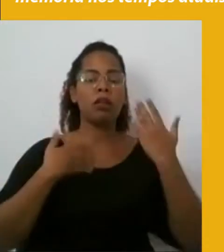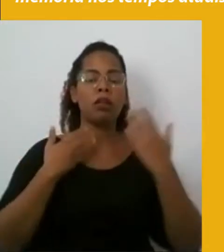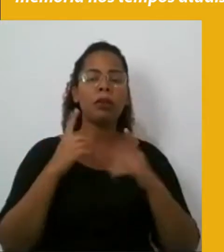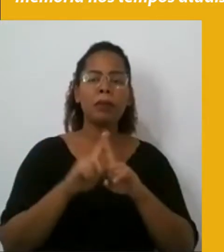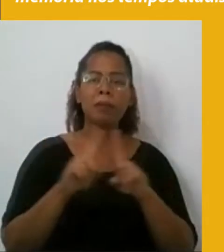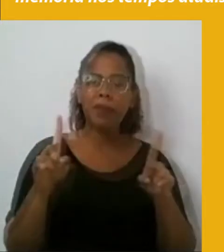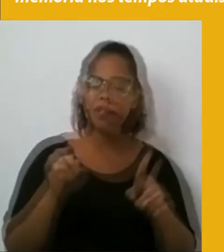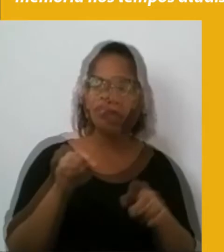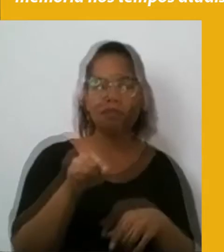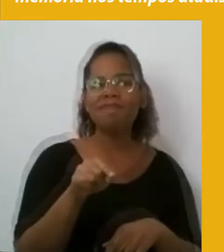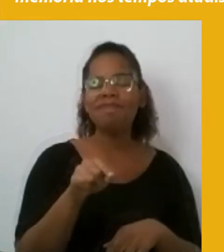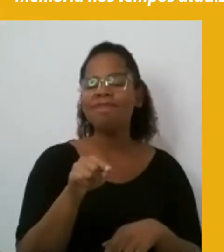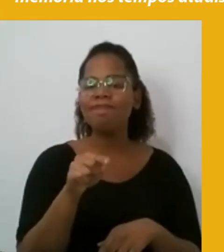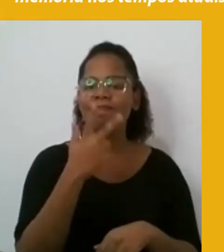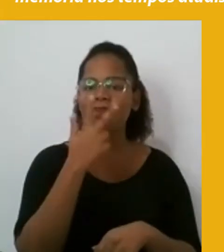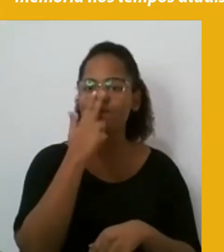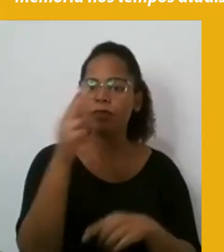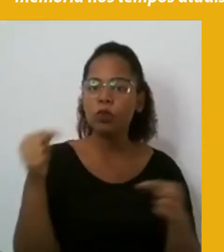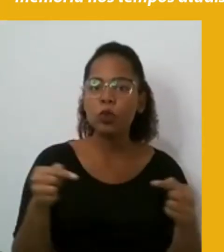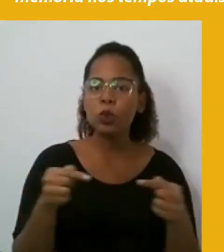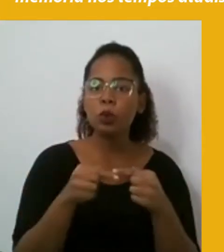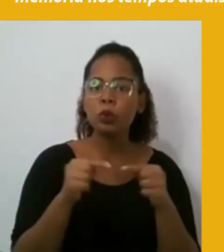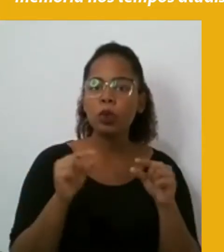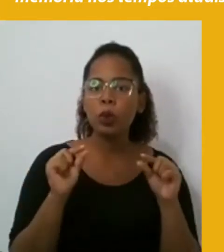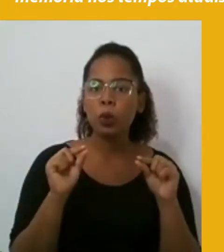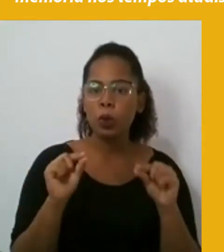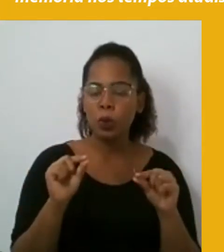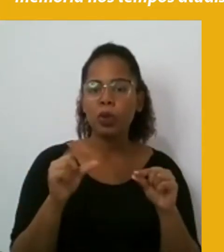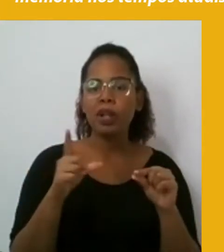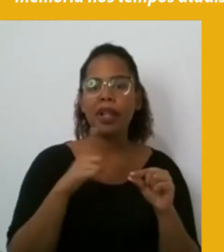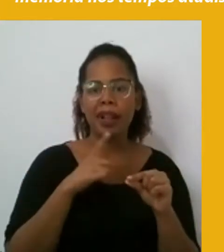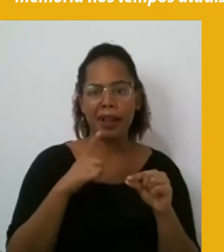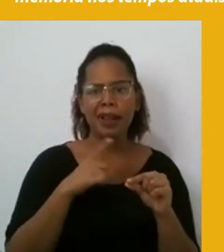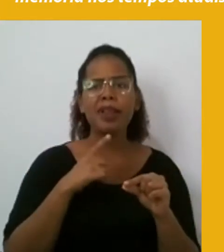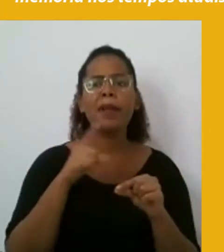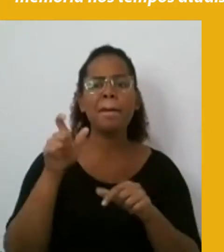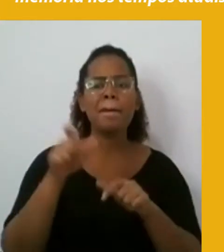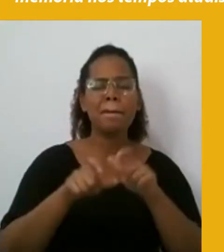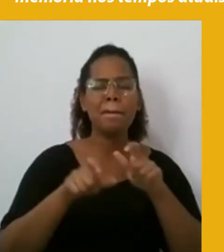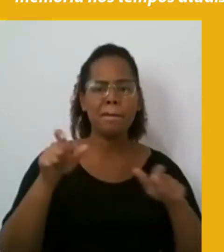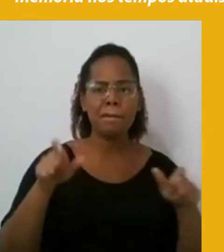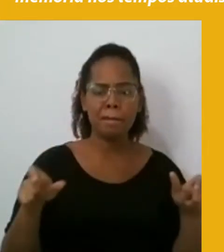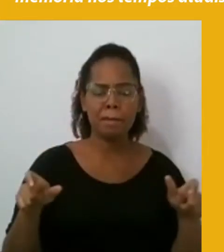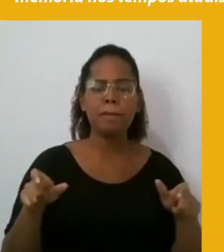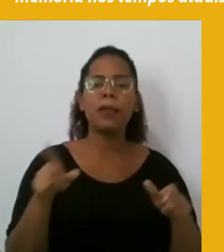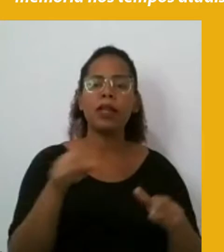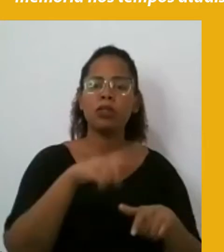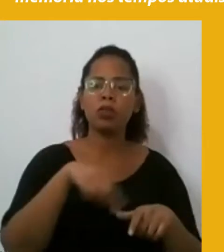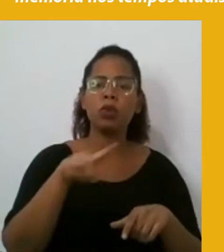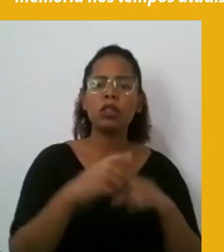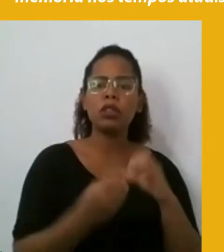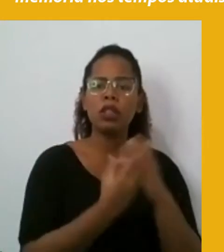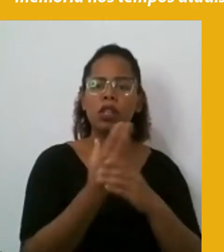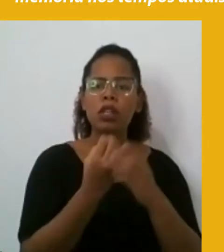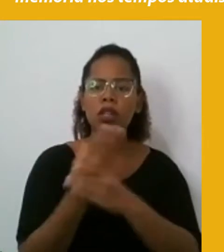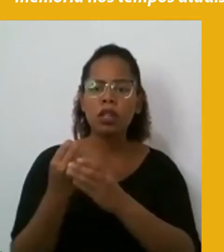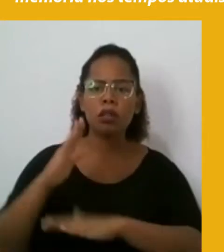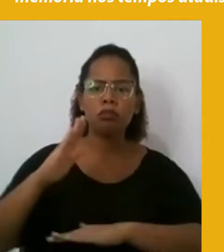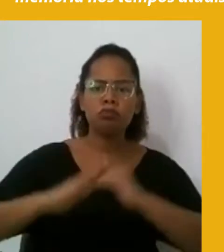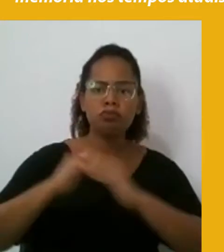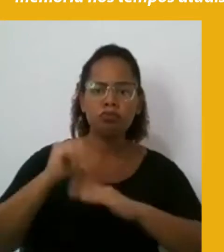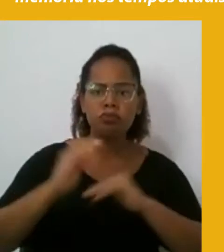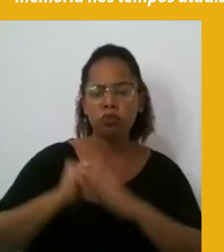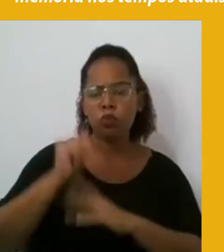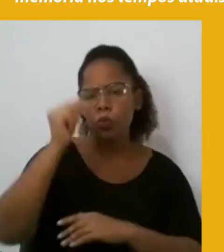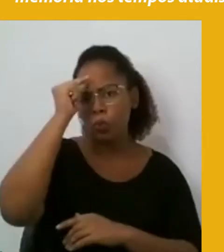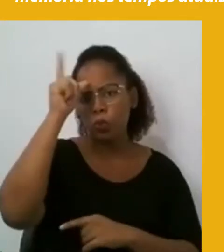enquanto a maioria esmagadora dos criadores culturais no Brasil, e aí dos